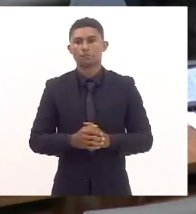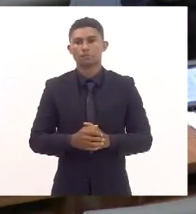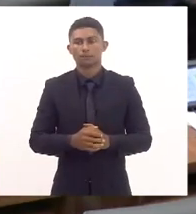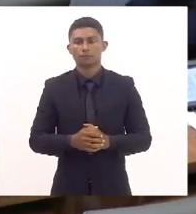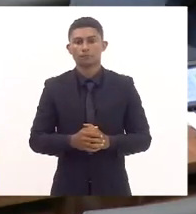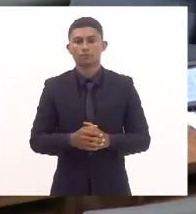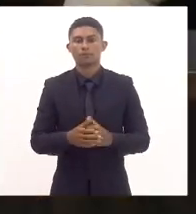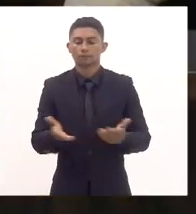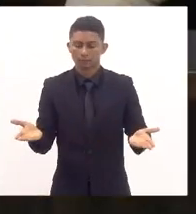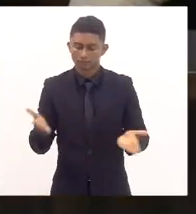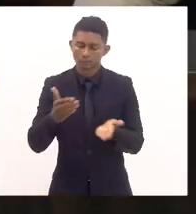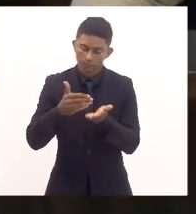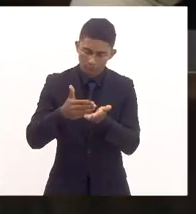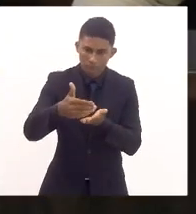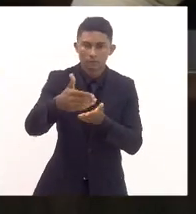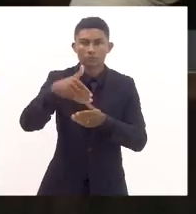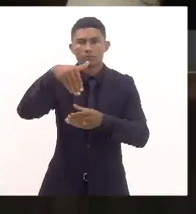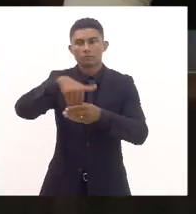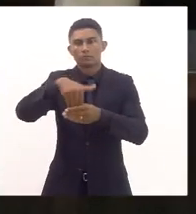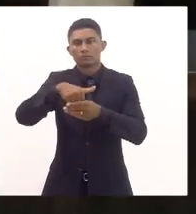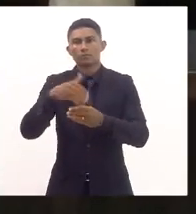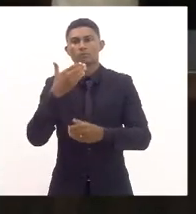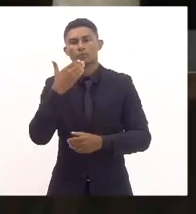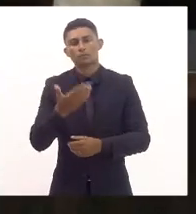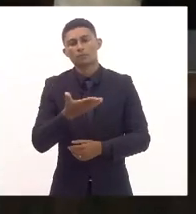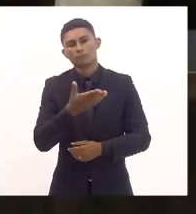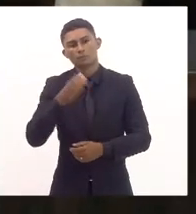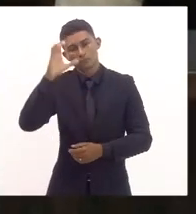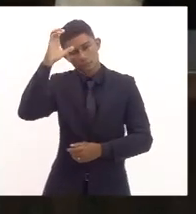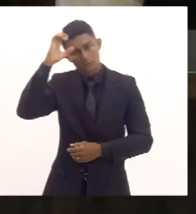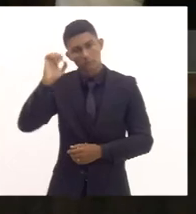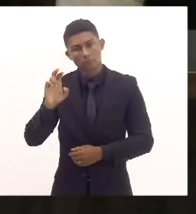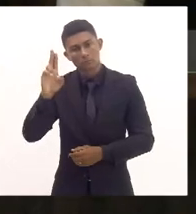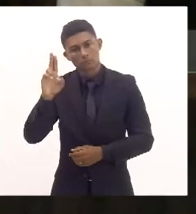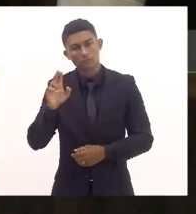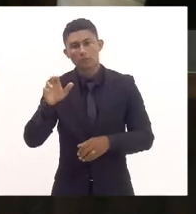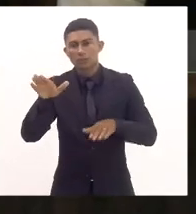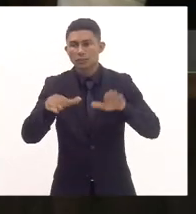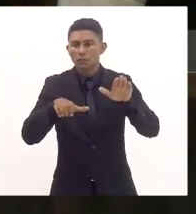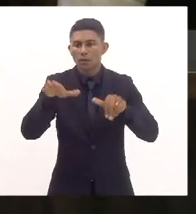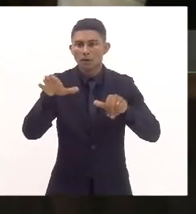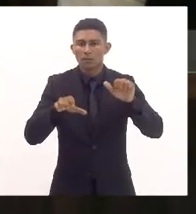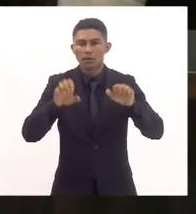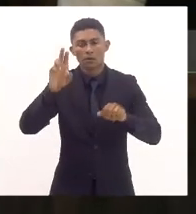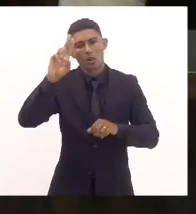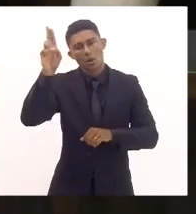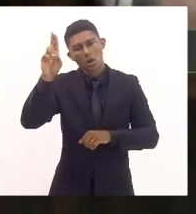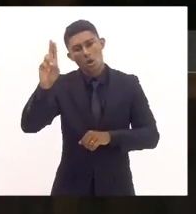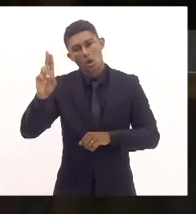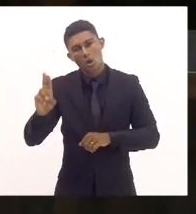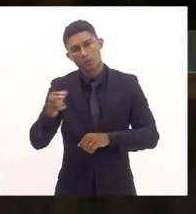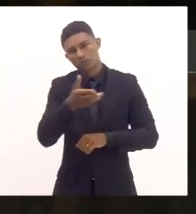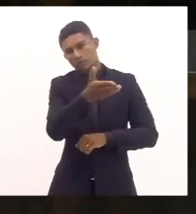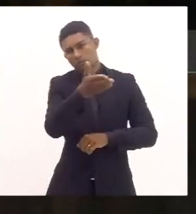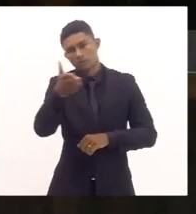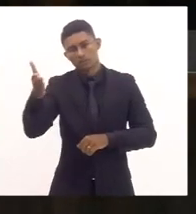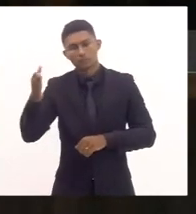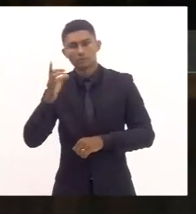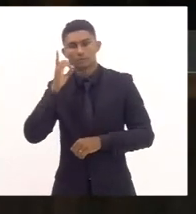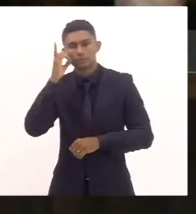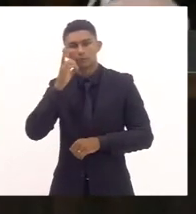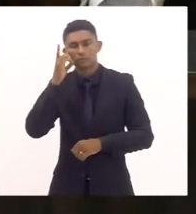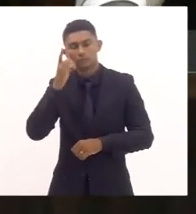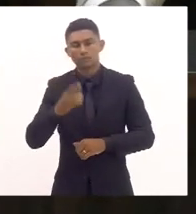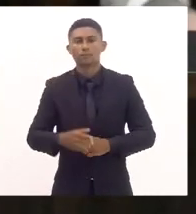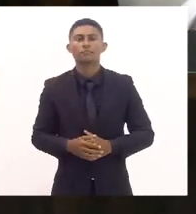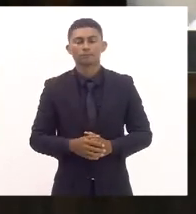tá dando início à votação solicita que a deputada a tia Ju proceda a chamada nominal dos Senhores sim